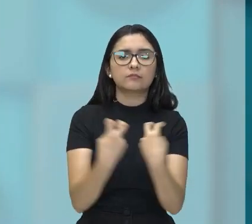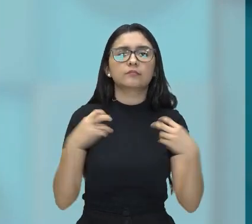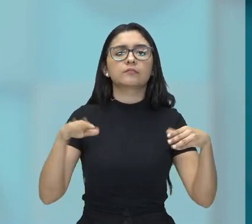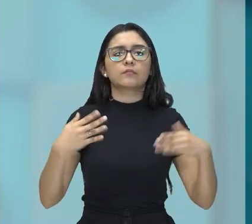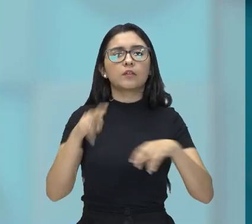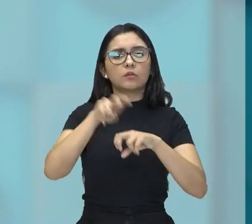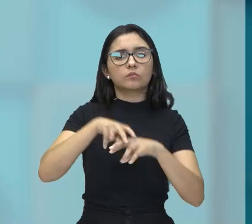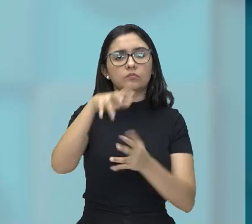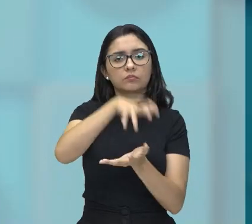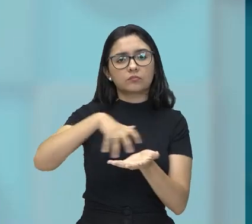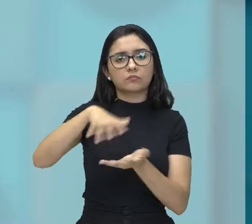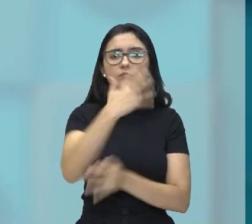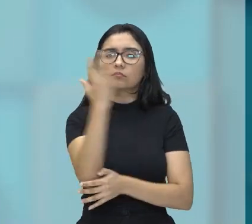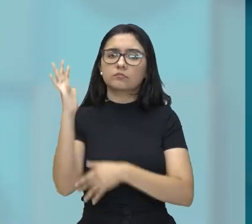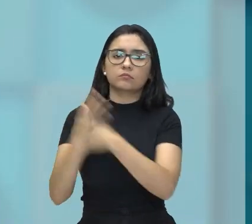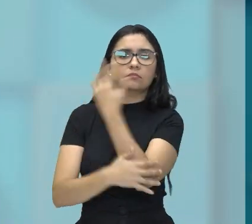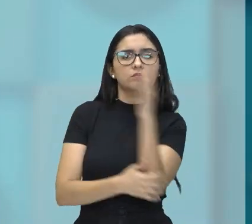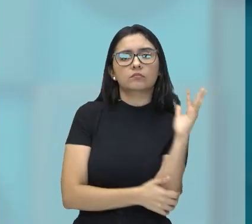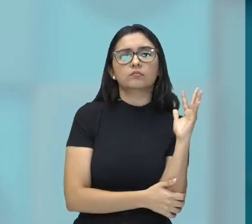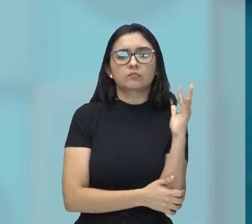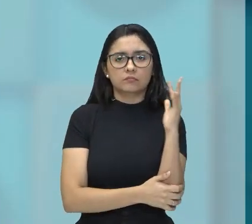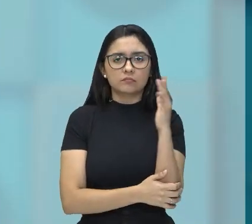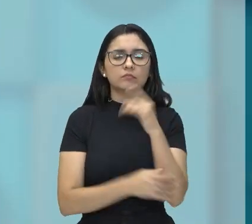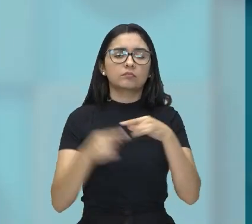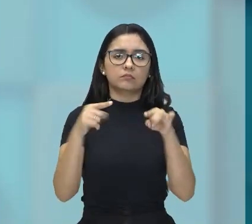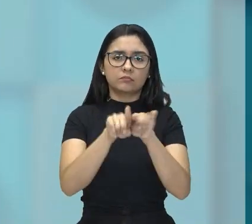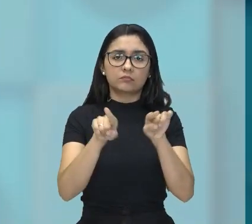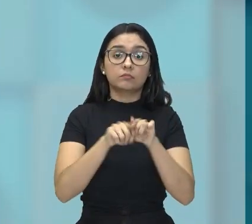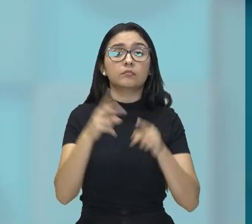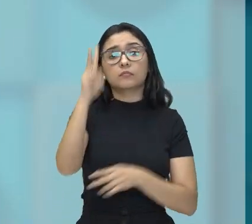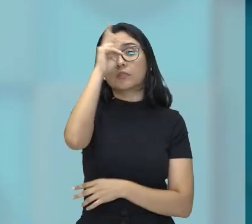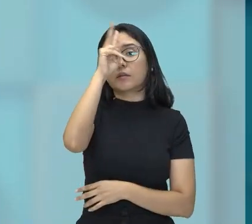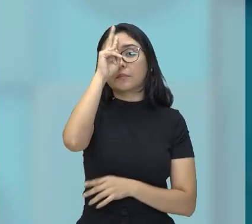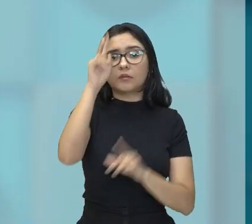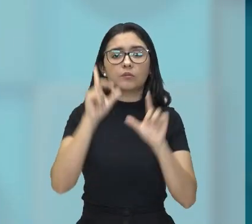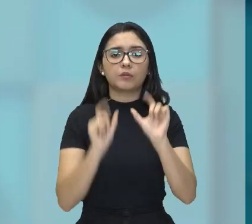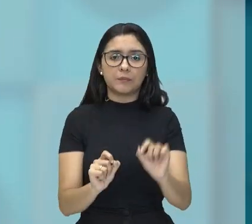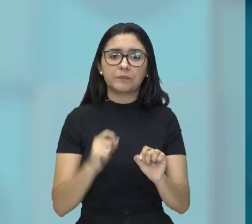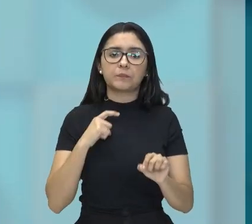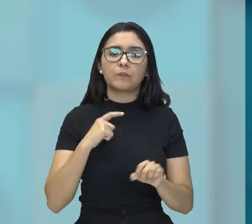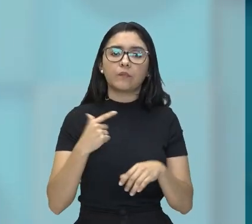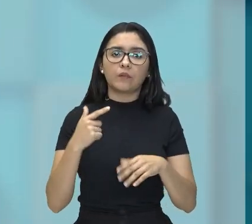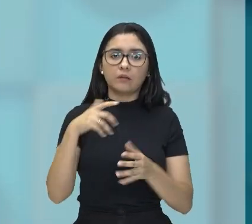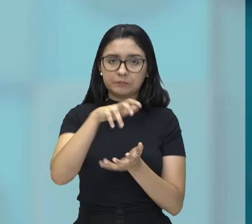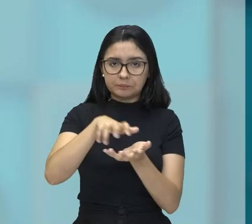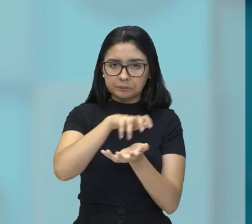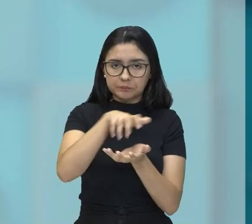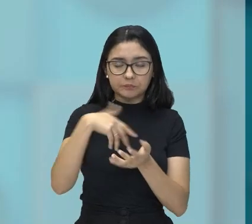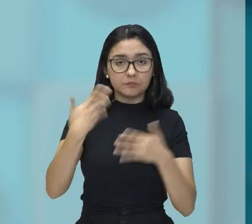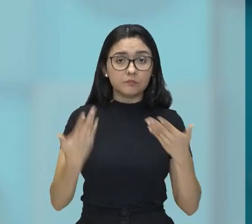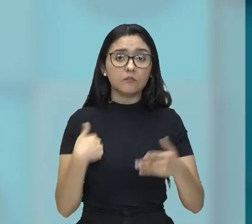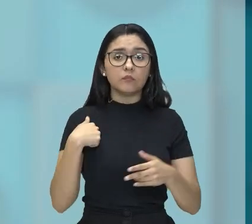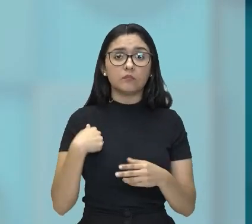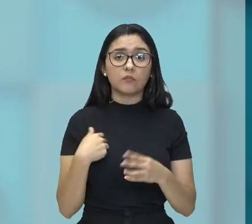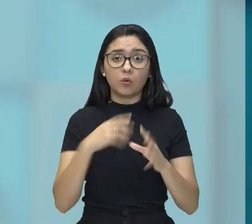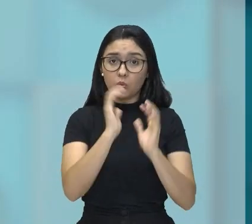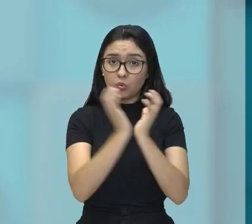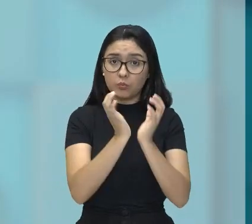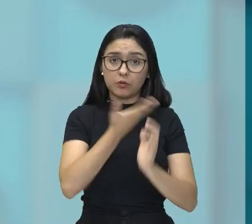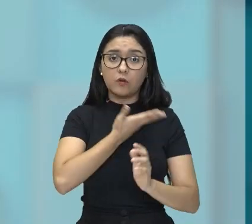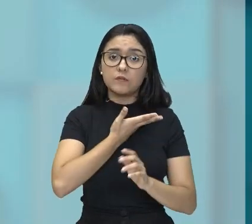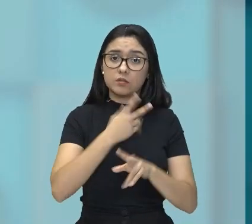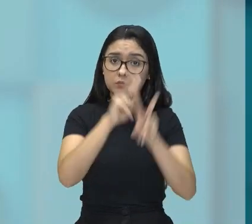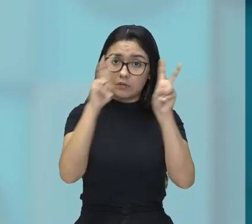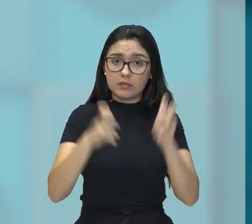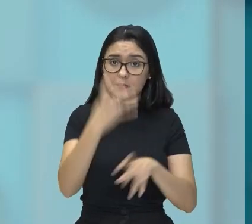praça, em um ambiente bem bonito, como se fosse um jardim, ali nos lembrando realmente de uma praça. E eles estão conversando sobre um assunto